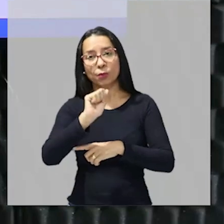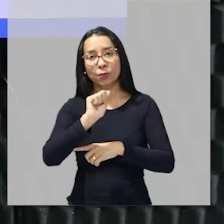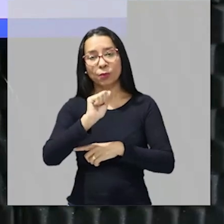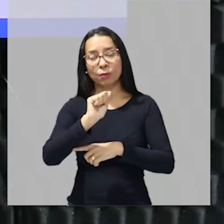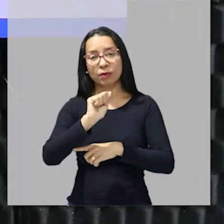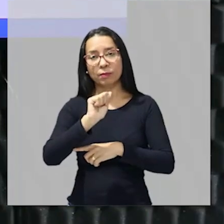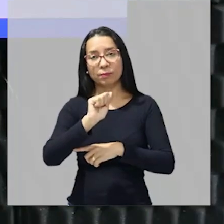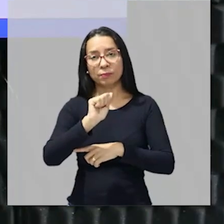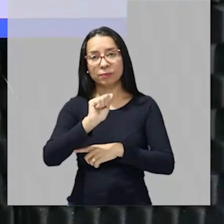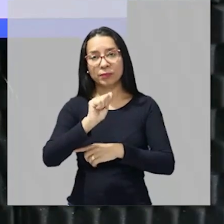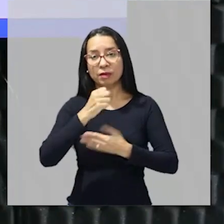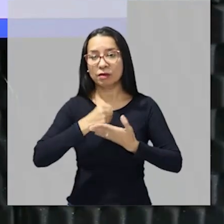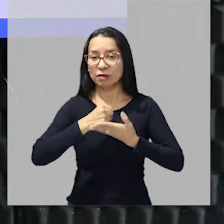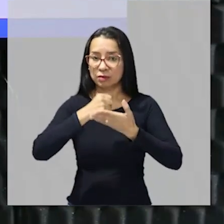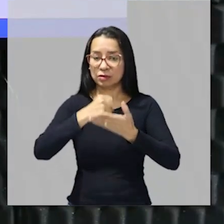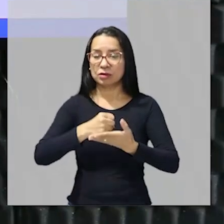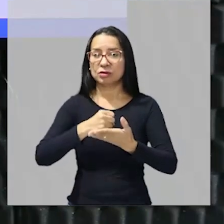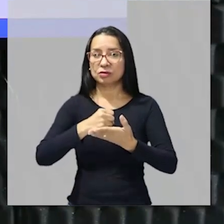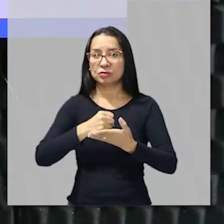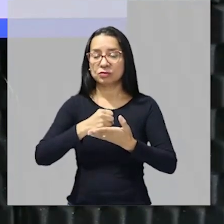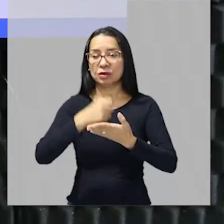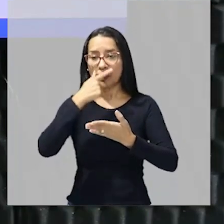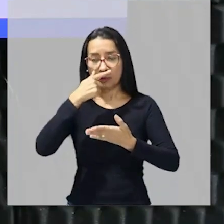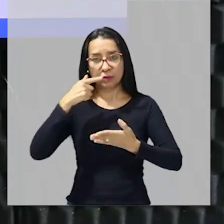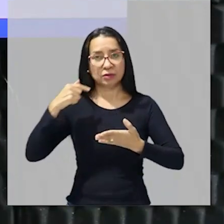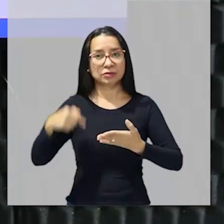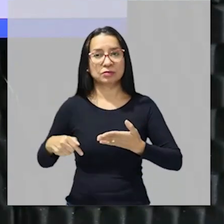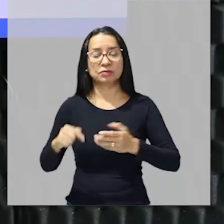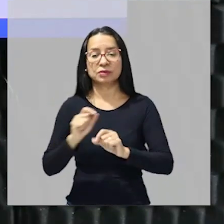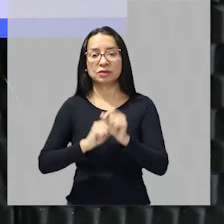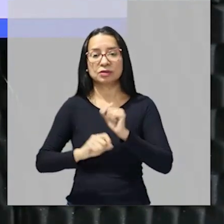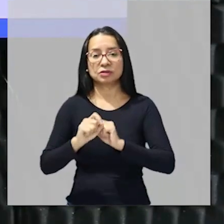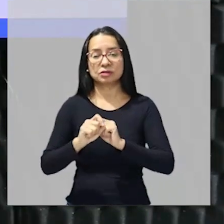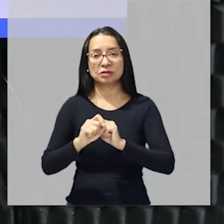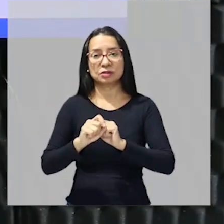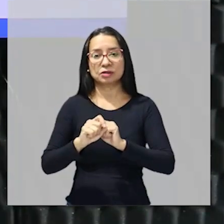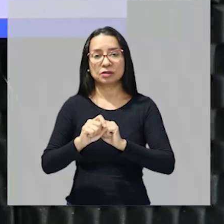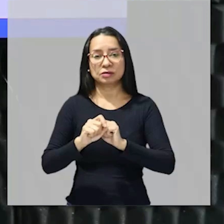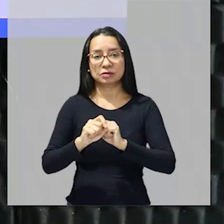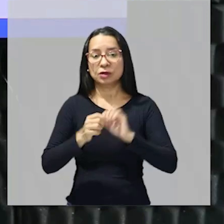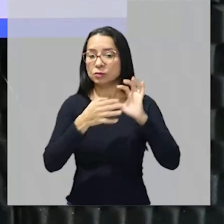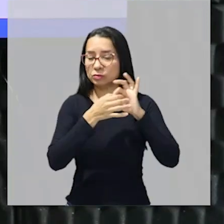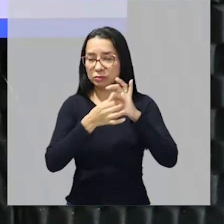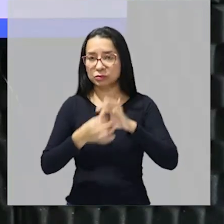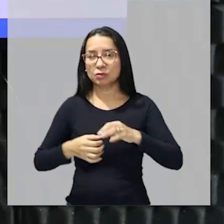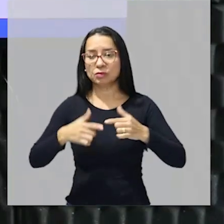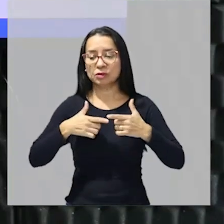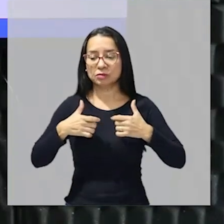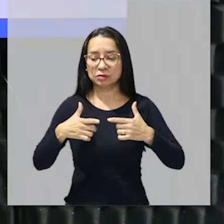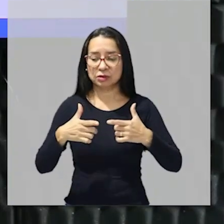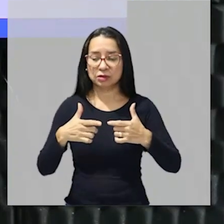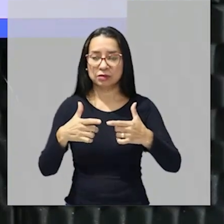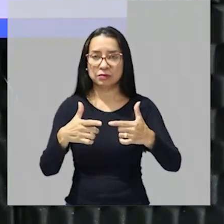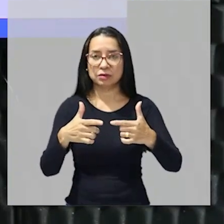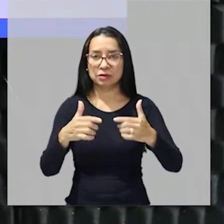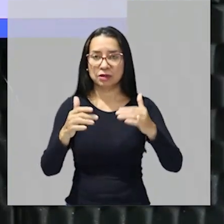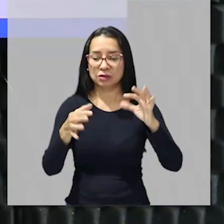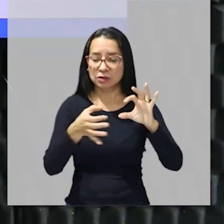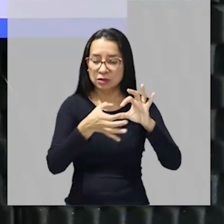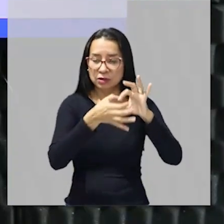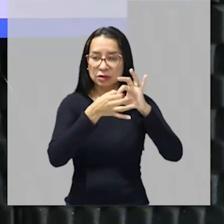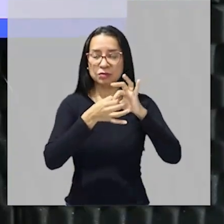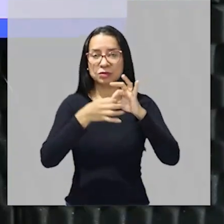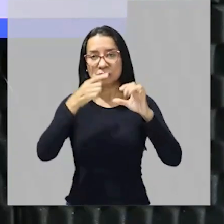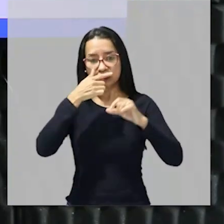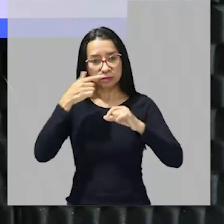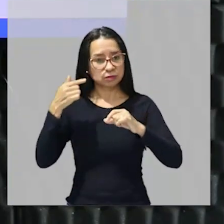ao apoiar a União Soviética, ao se definir no contexto da Guerra Fria, ao se alinhar à União Soviética, ela